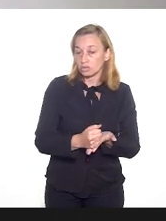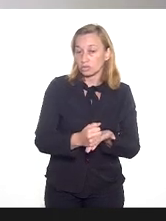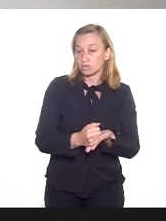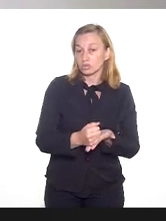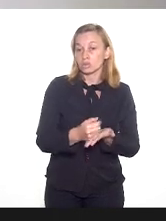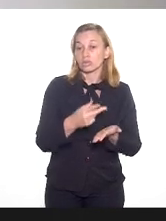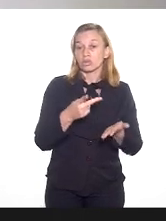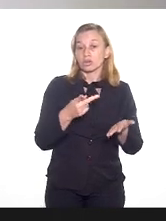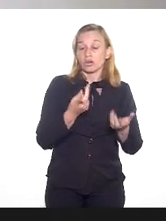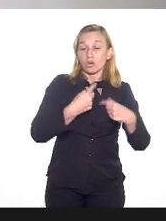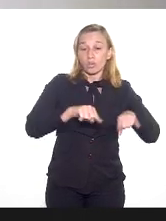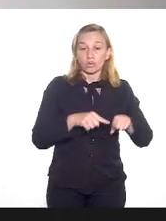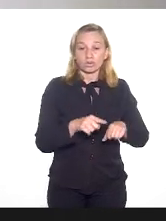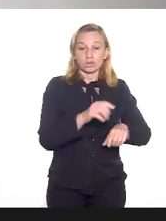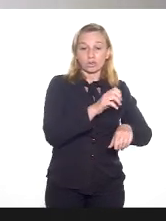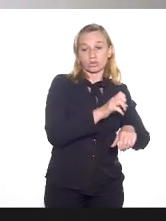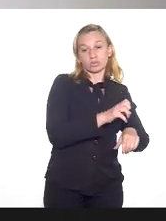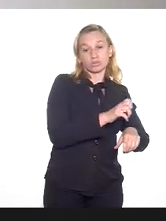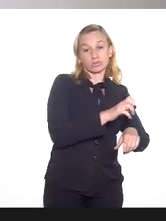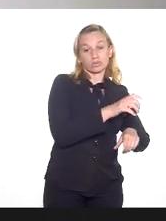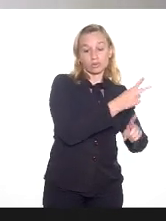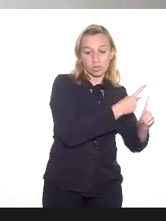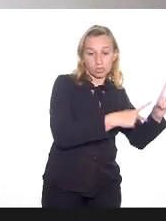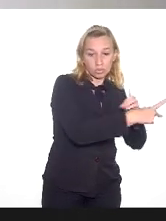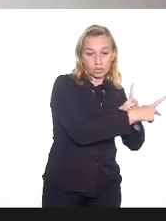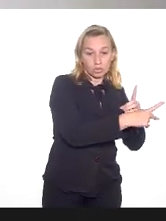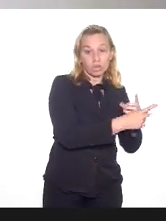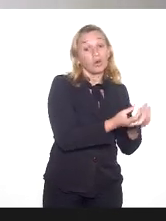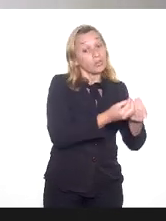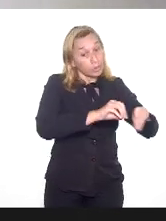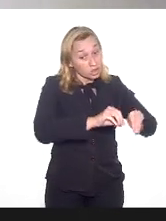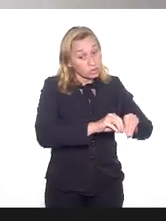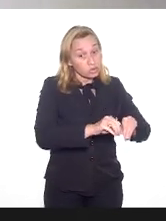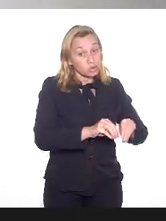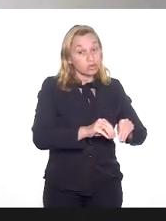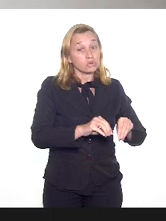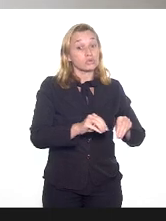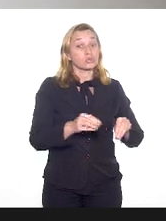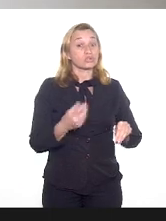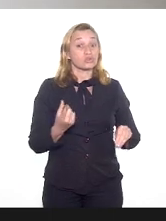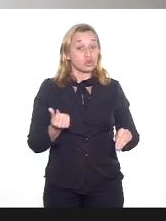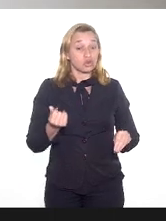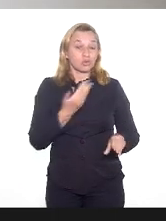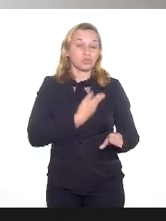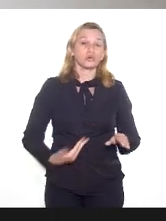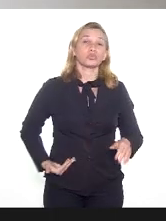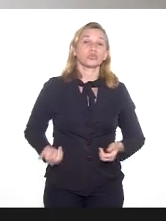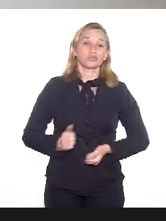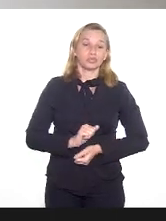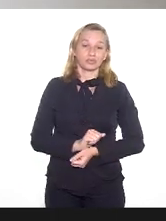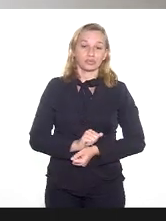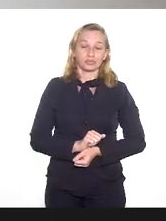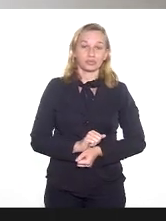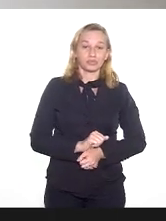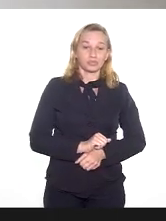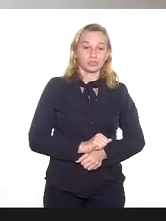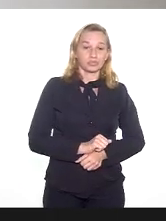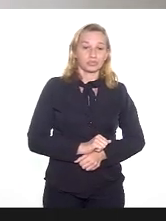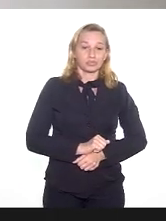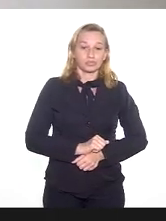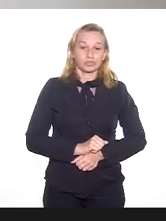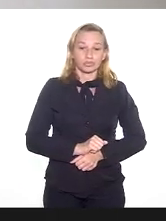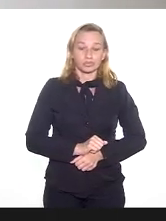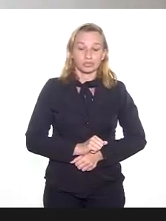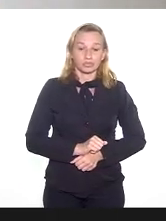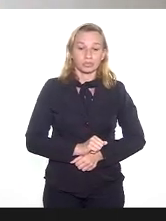do Rio Previdência, causam severos prejuízos aos cofres públicos. Estaria mantido. Aí a gente, no lugar